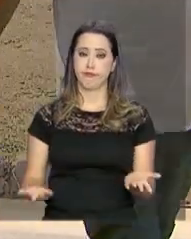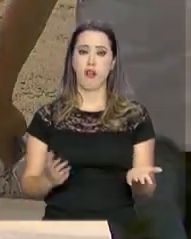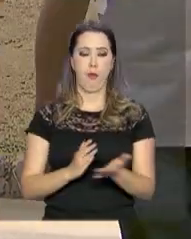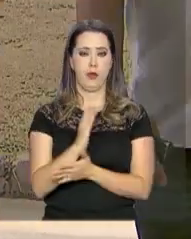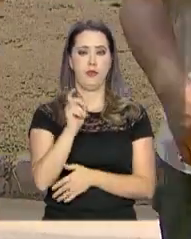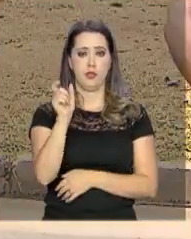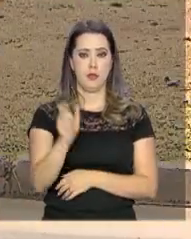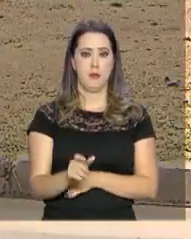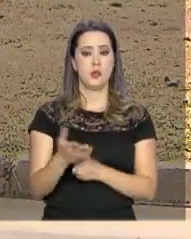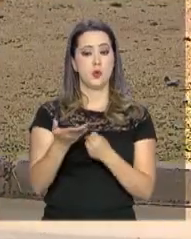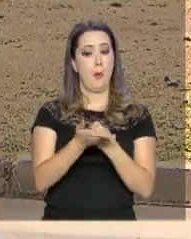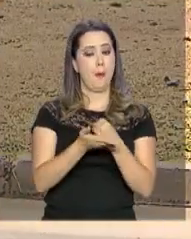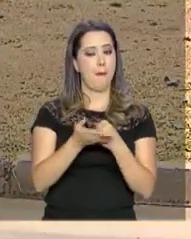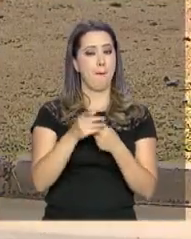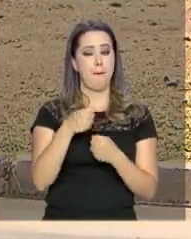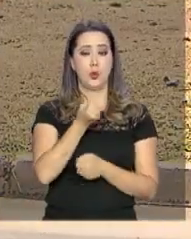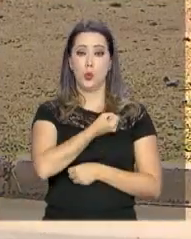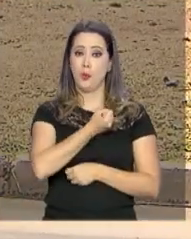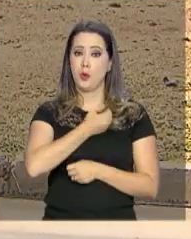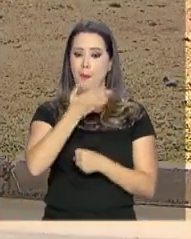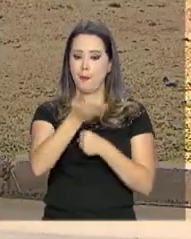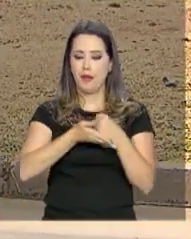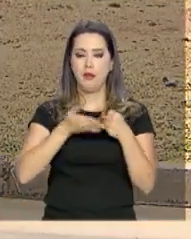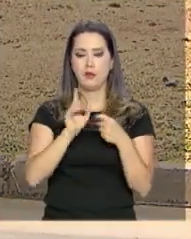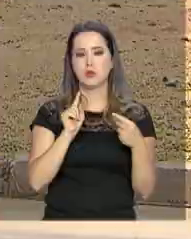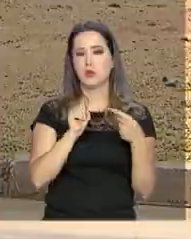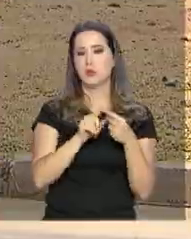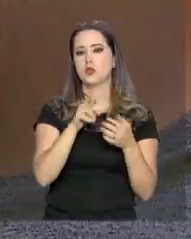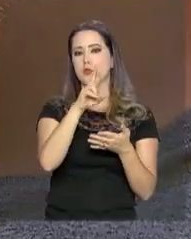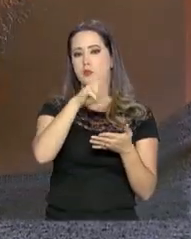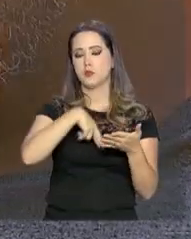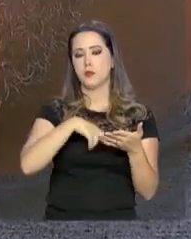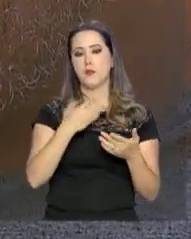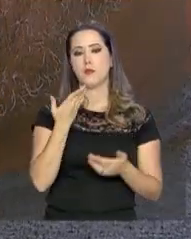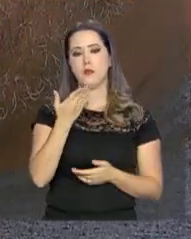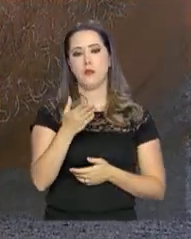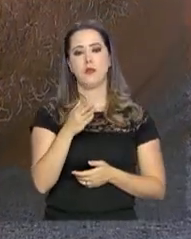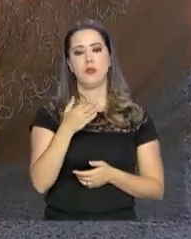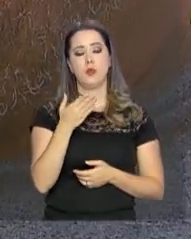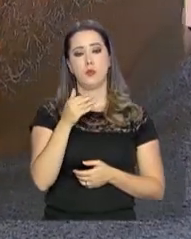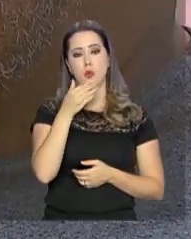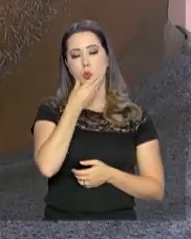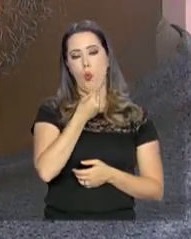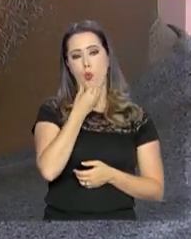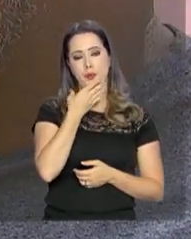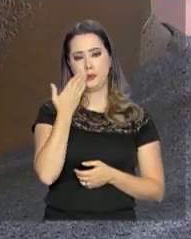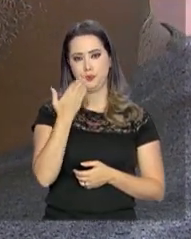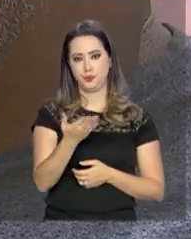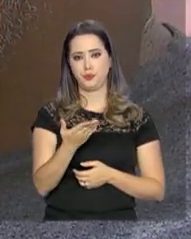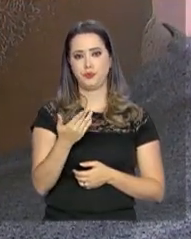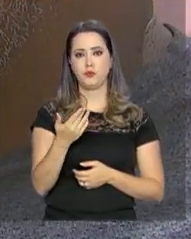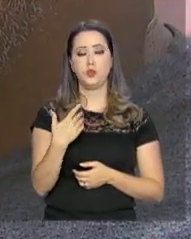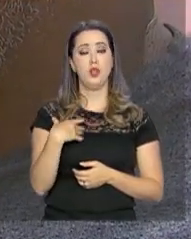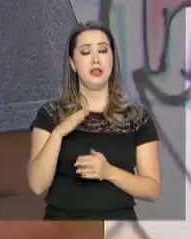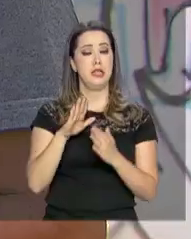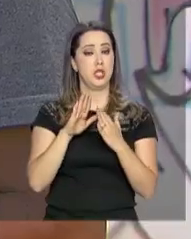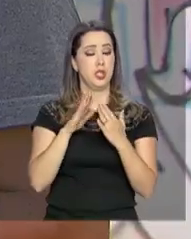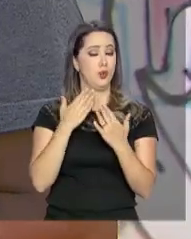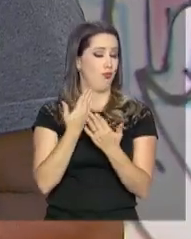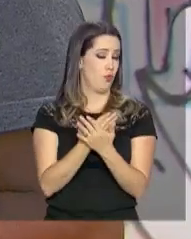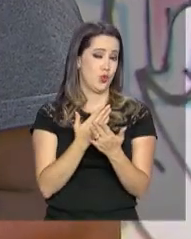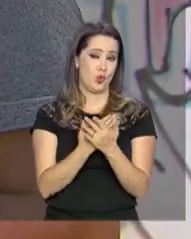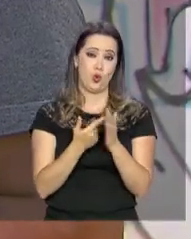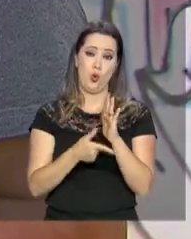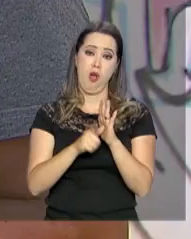quem conseguir nota mínima nas provas objetivas e na redação. O autônomo Luiz Cláudio, que não terminou os estudos na